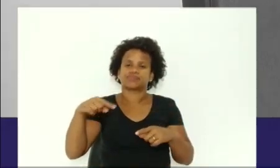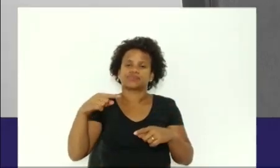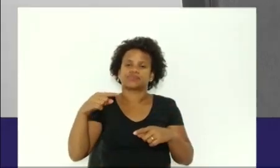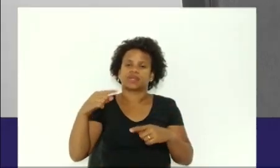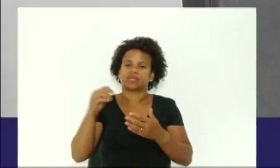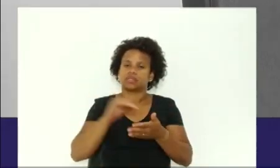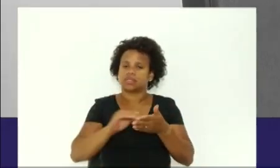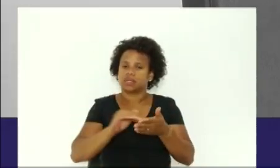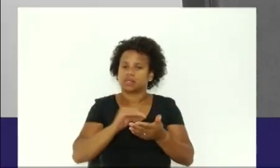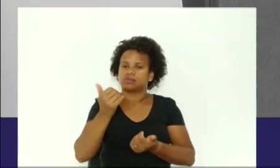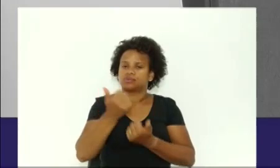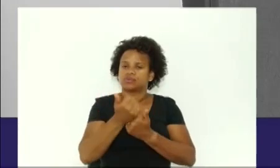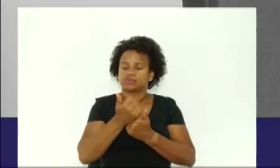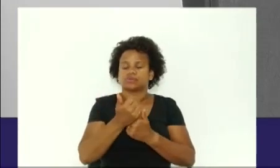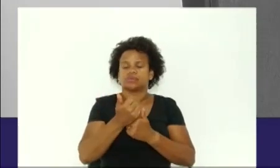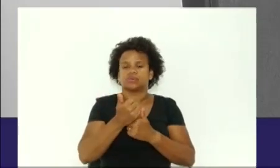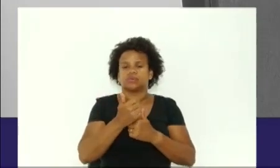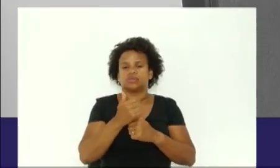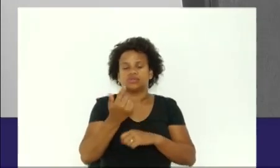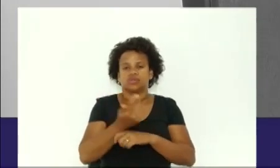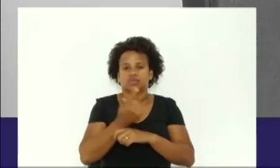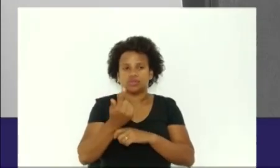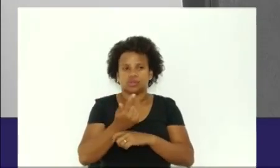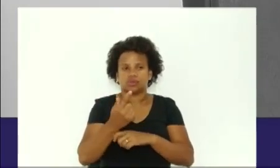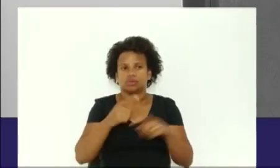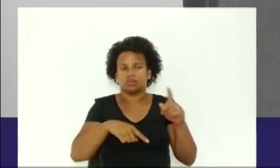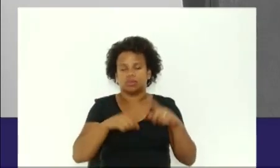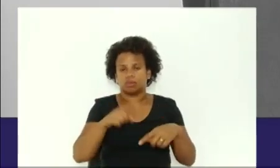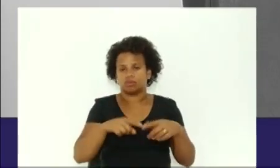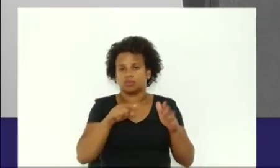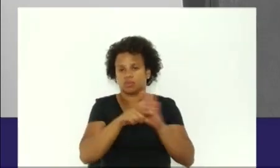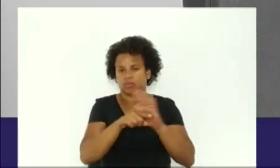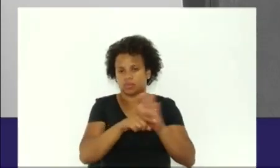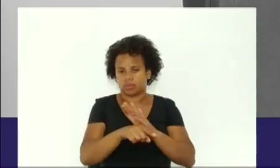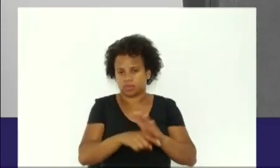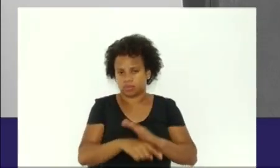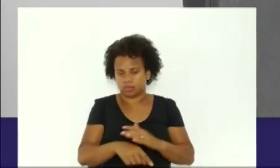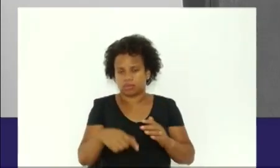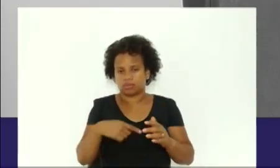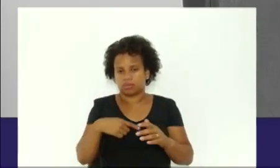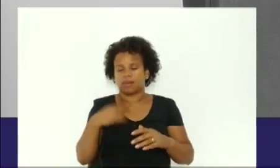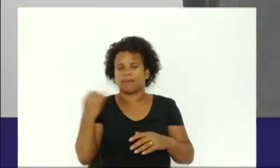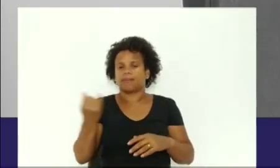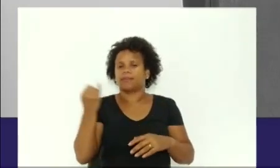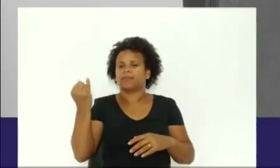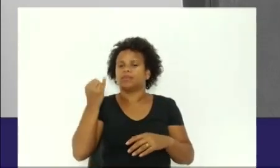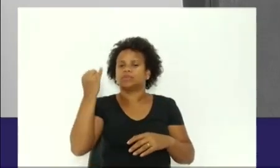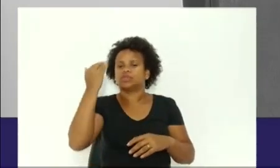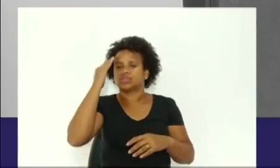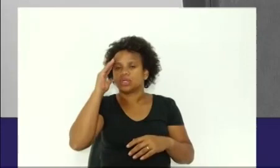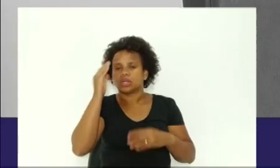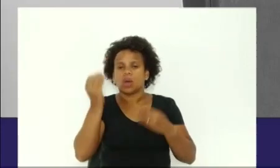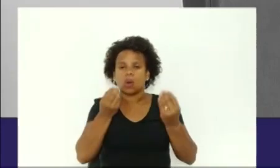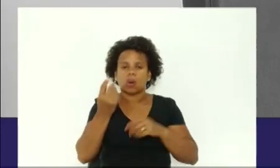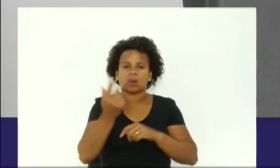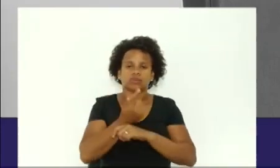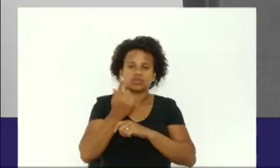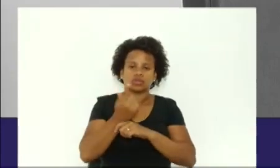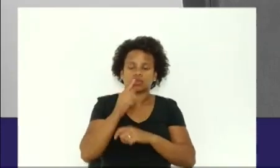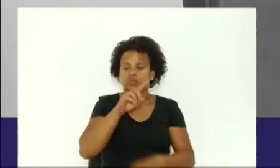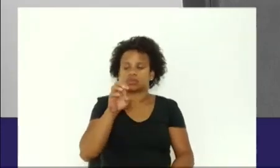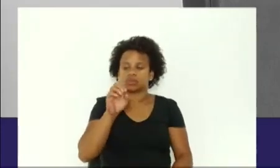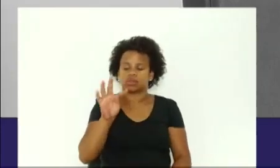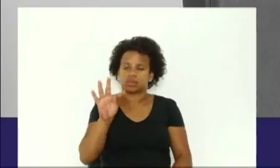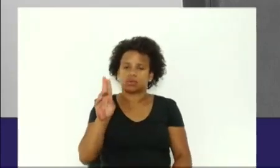equipamentos? As perguntas mencionadas são importantes para entendermos como funciona a gestão na Zeitur e quais são